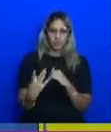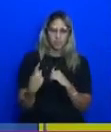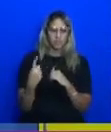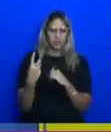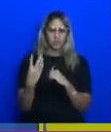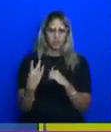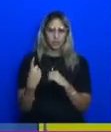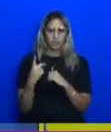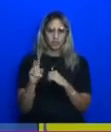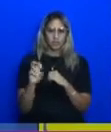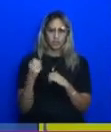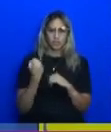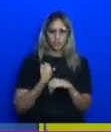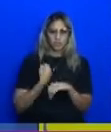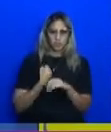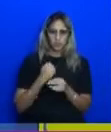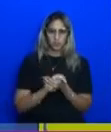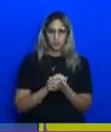ou 15 números.